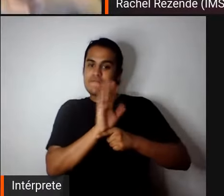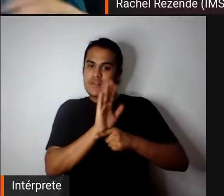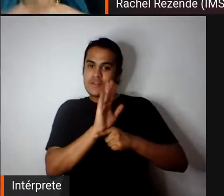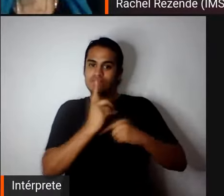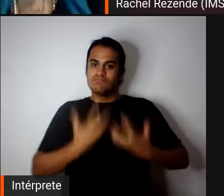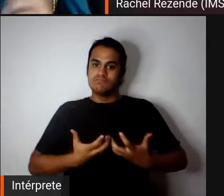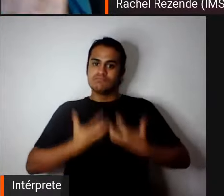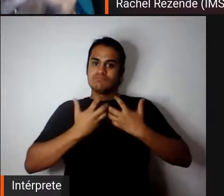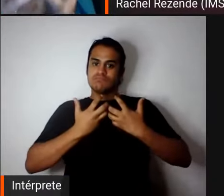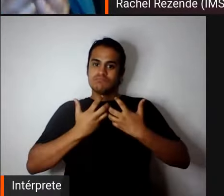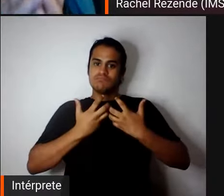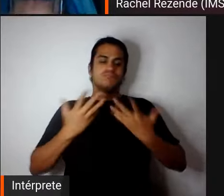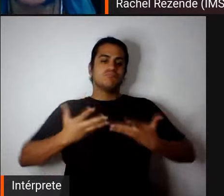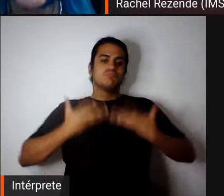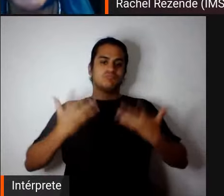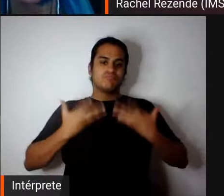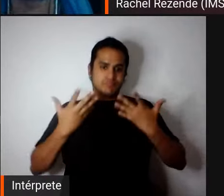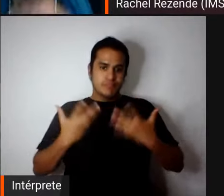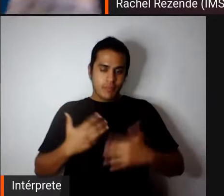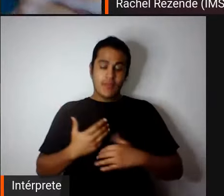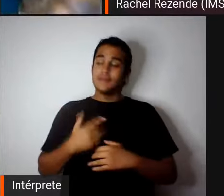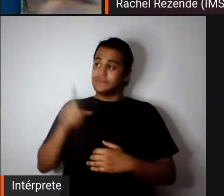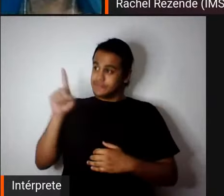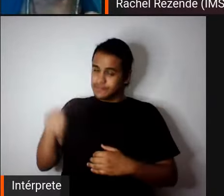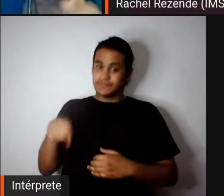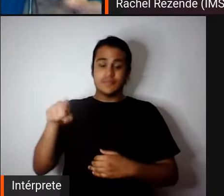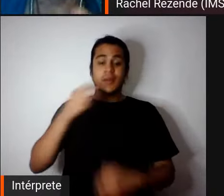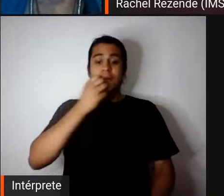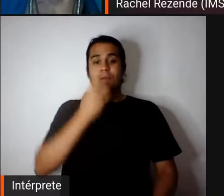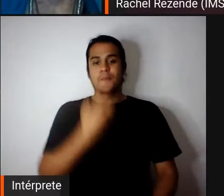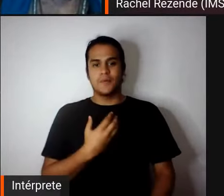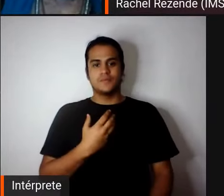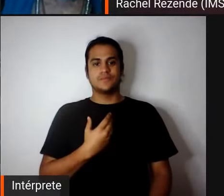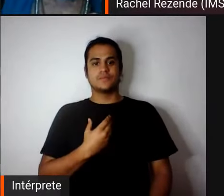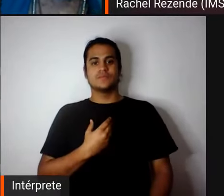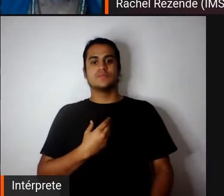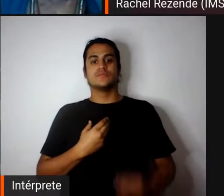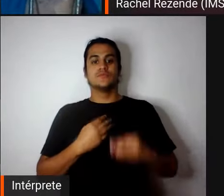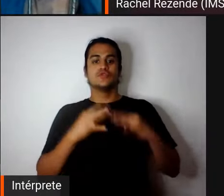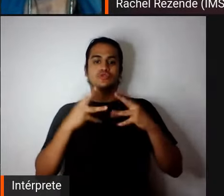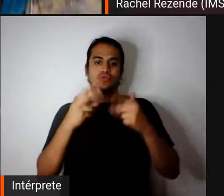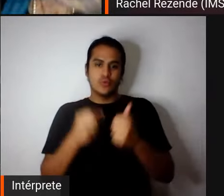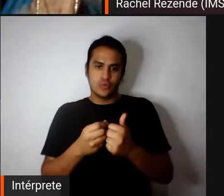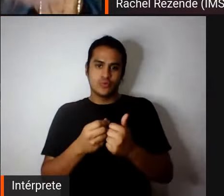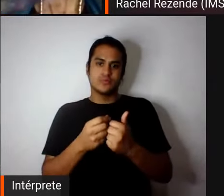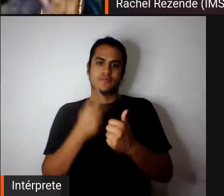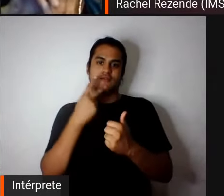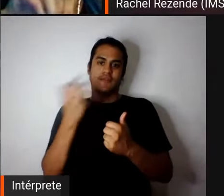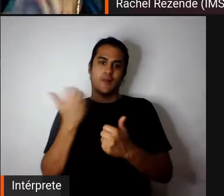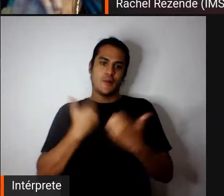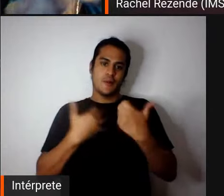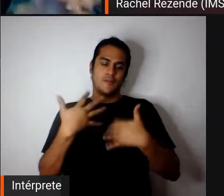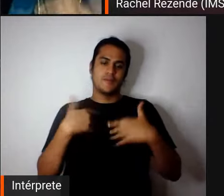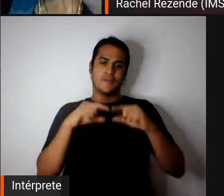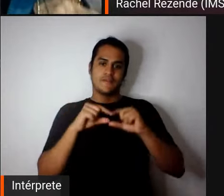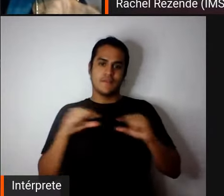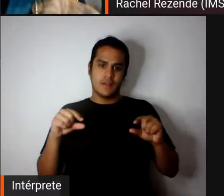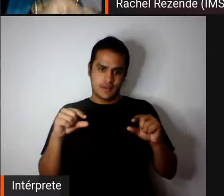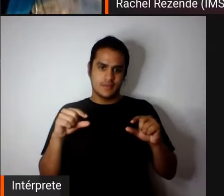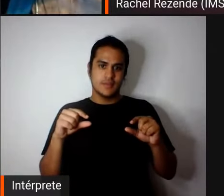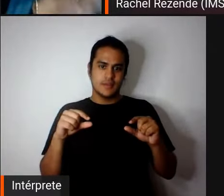Totalmente. Isso que é bom. O bom que gostei dessa frase que eu usei, eu fazia assim, não